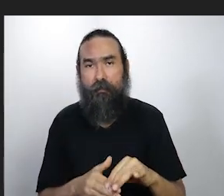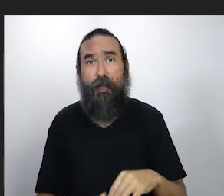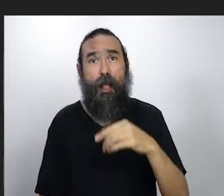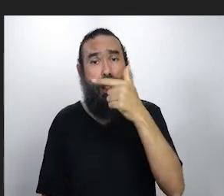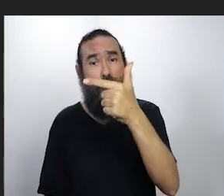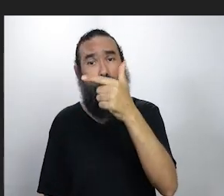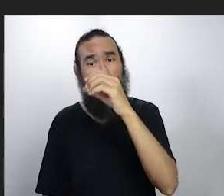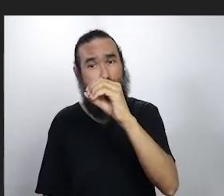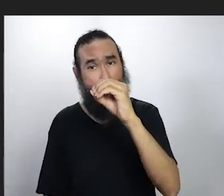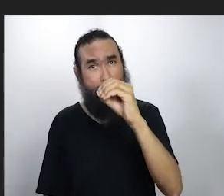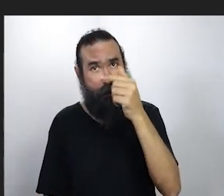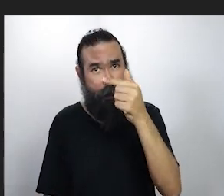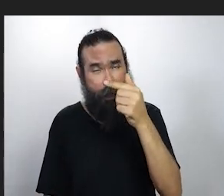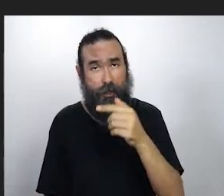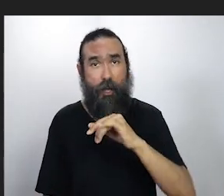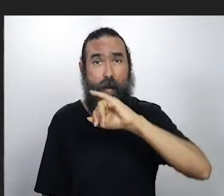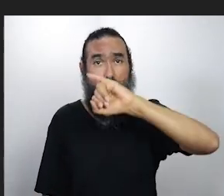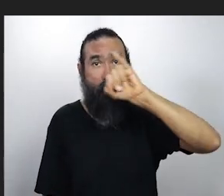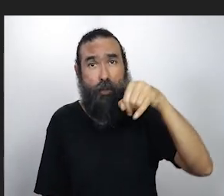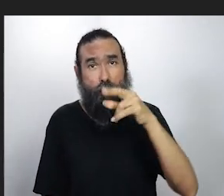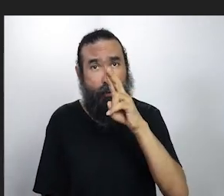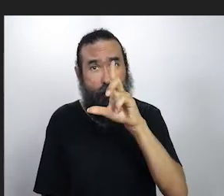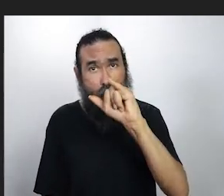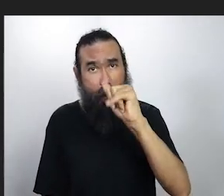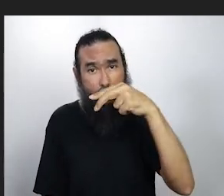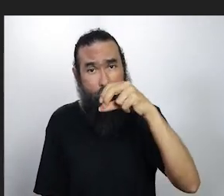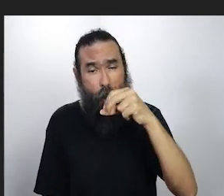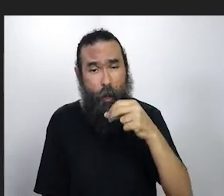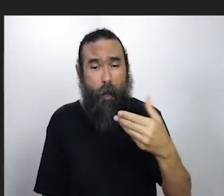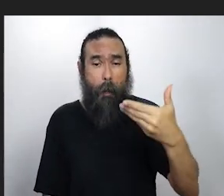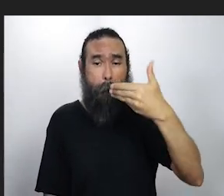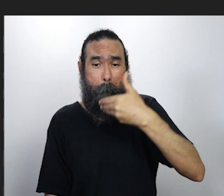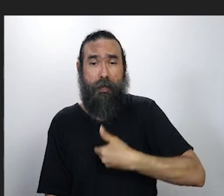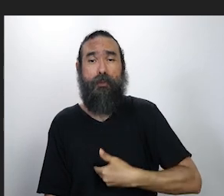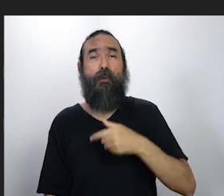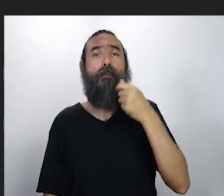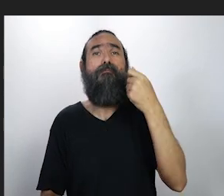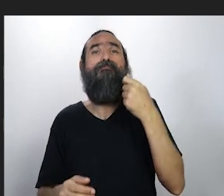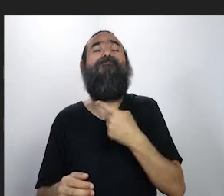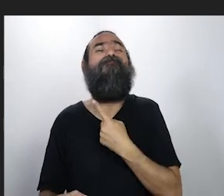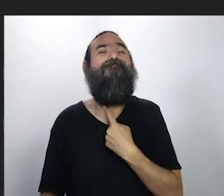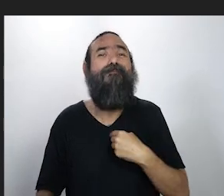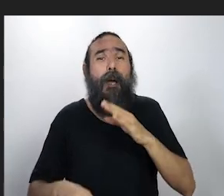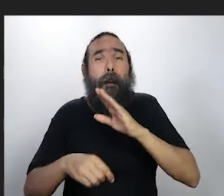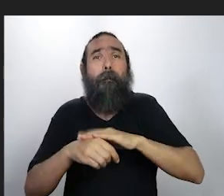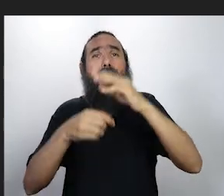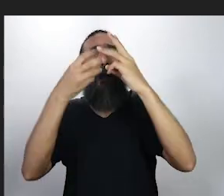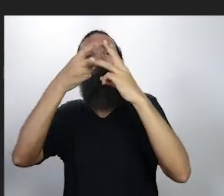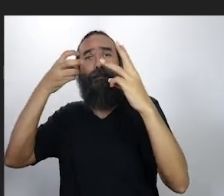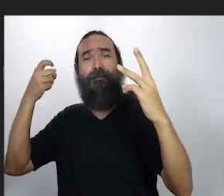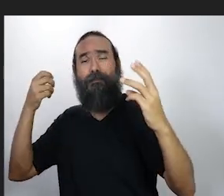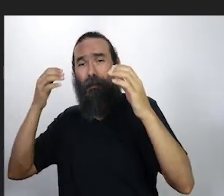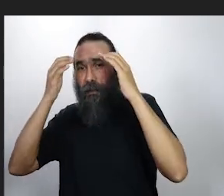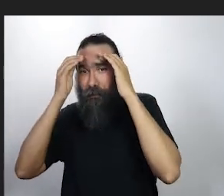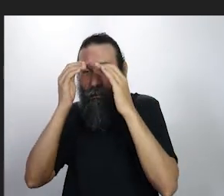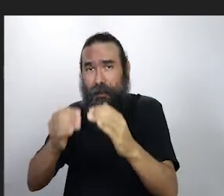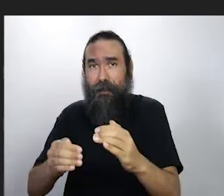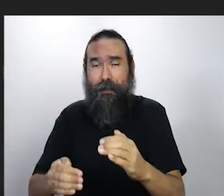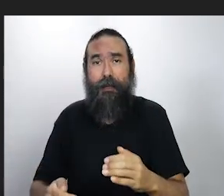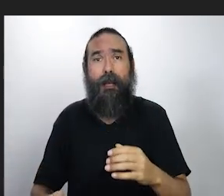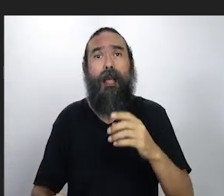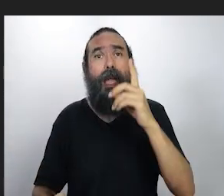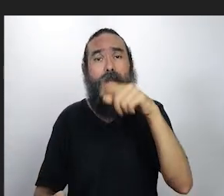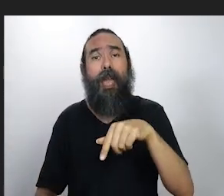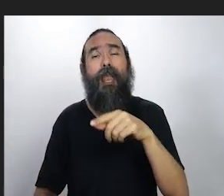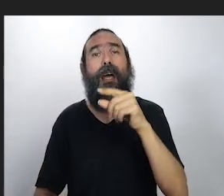dos Povos Indígenas, se não me engano. E vamos dar um destaque maior, eu quero trazer mais gente, dar mais destaque. Falei, então nós